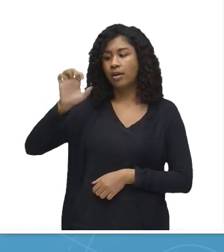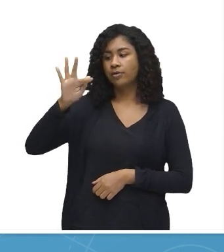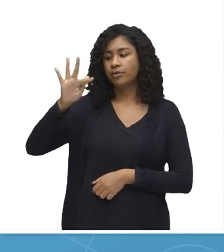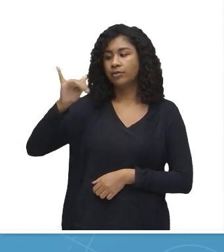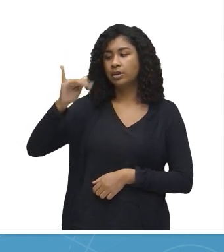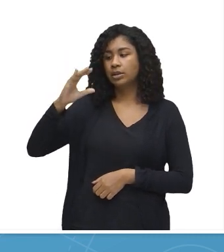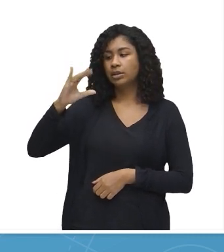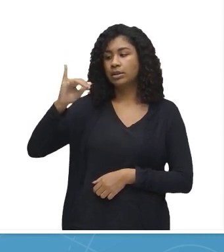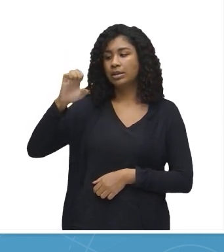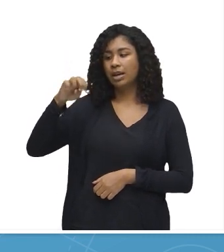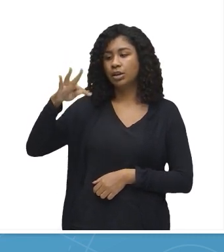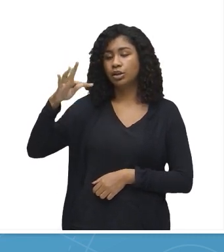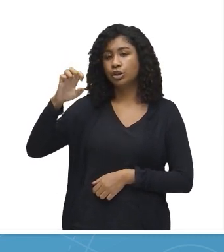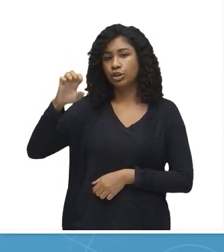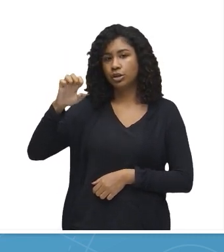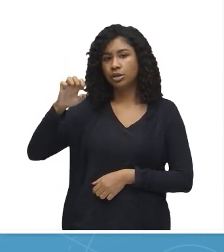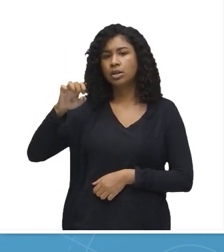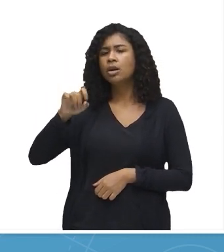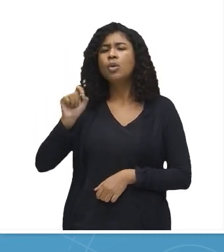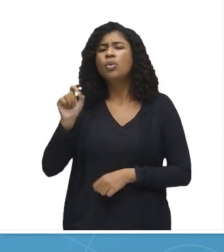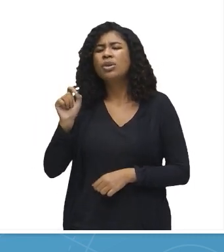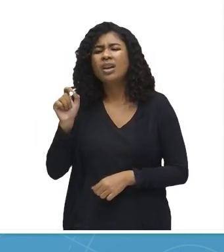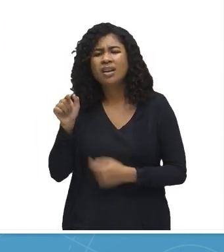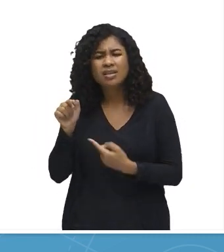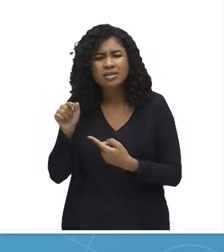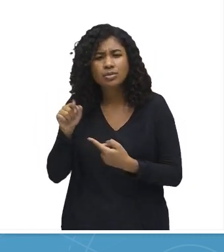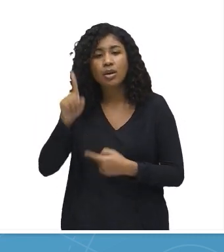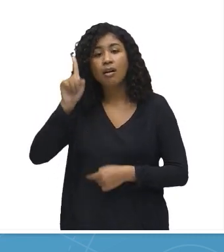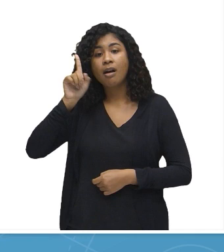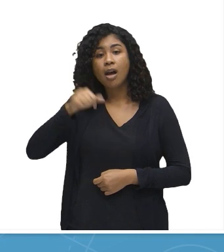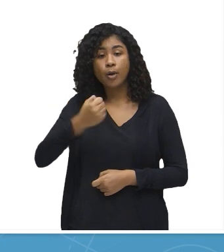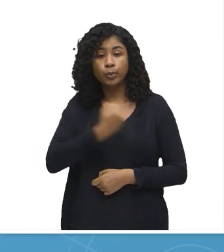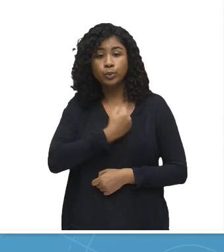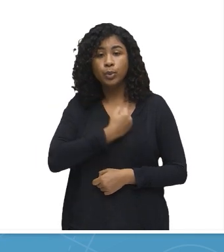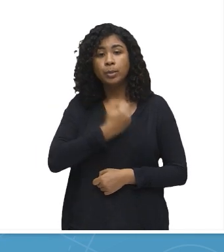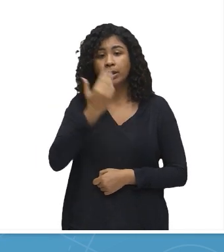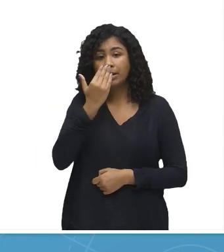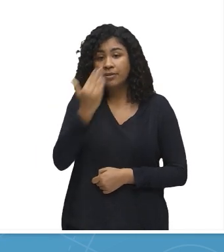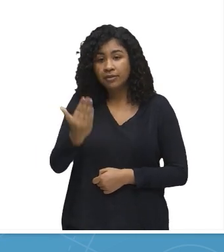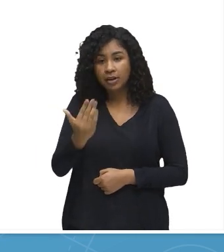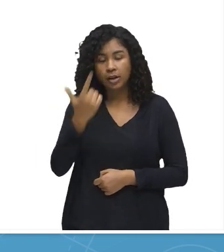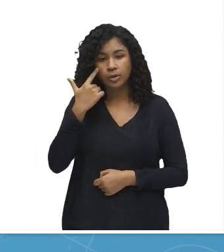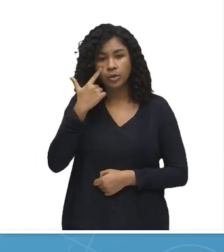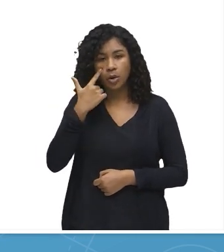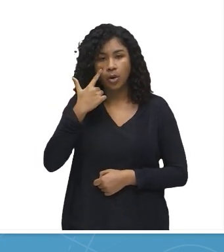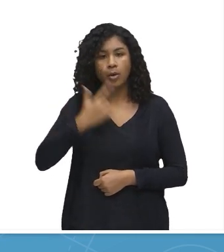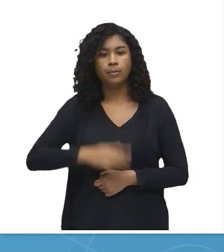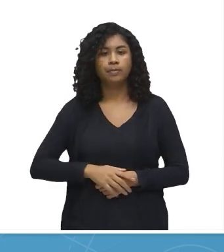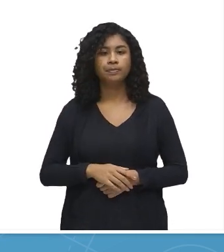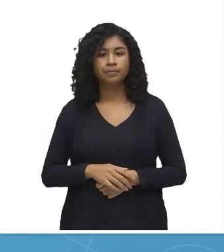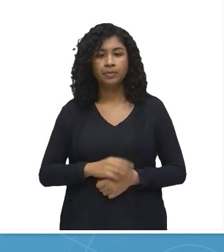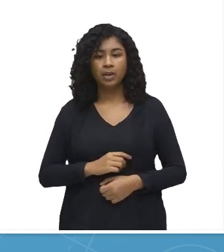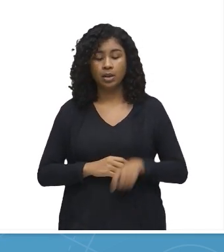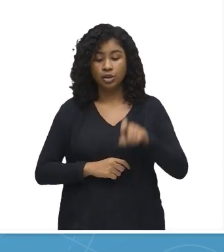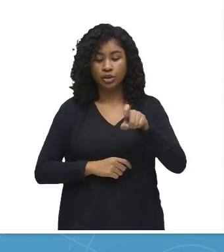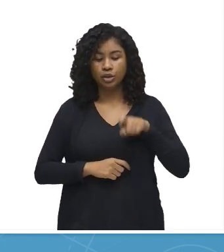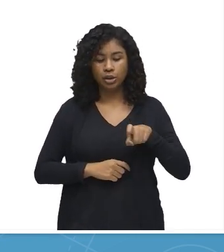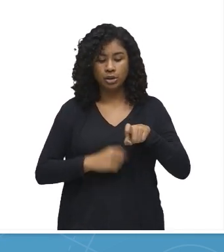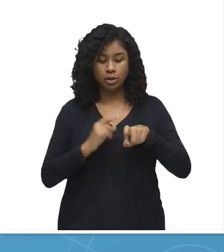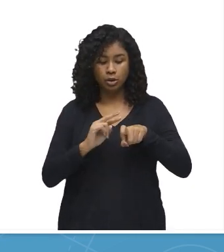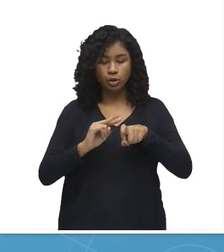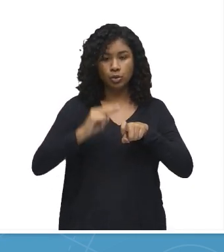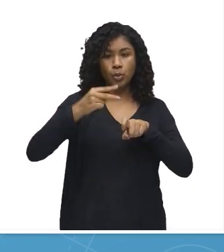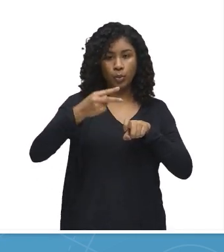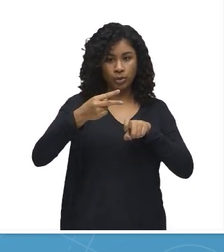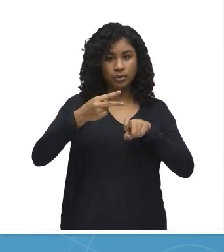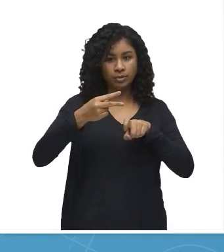númerozinho que fica aqui na frente da incógnita. Então veja que eu tenho coeficiente menos 5. Aqui na frente desse x ao